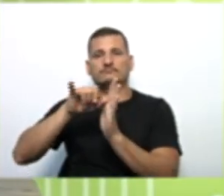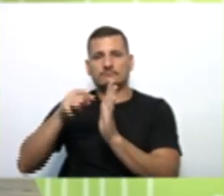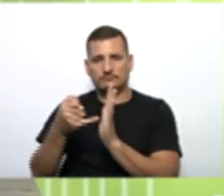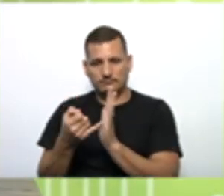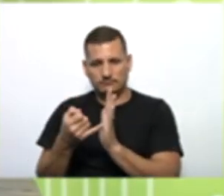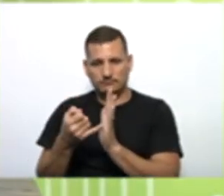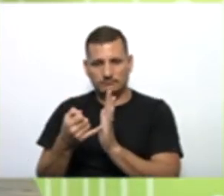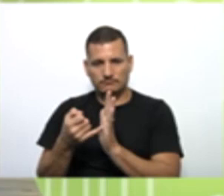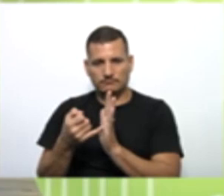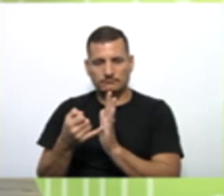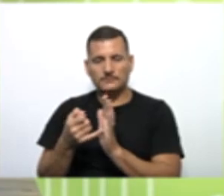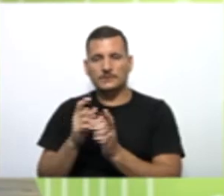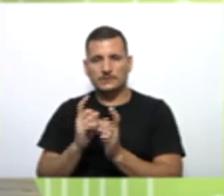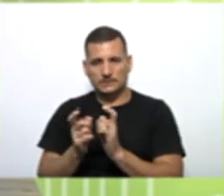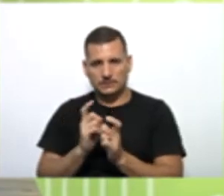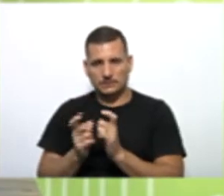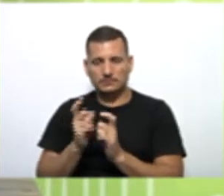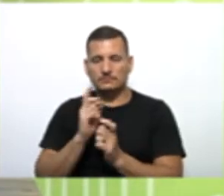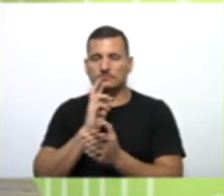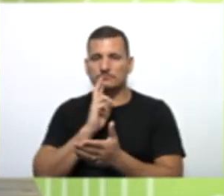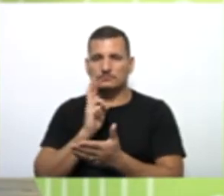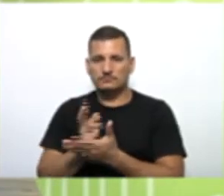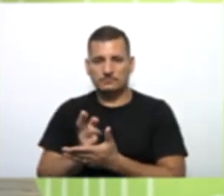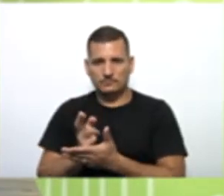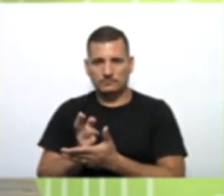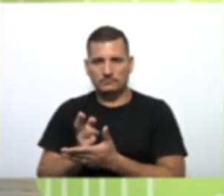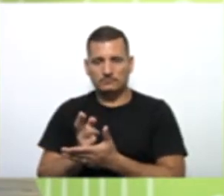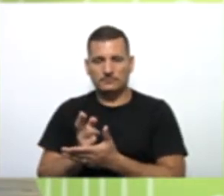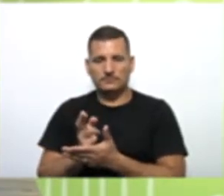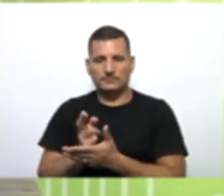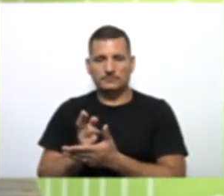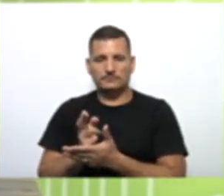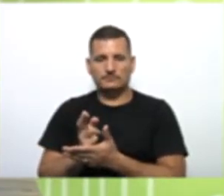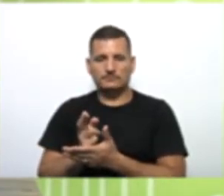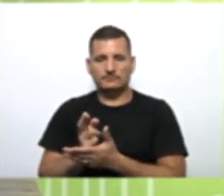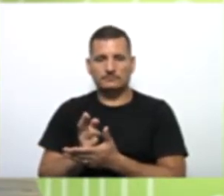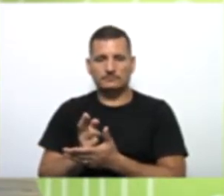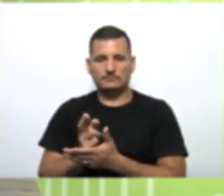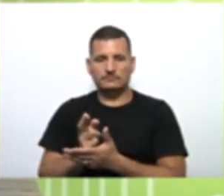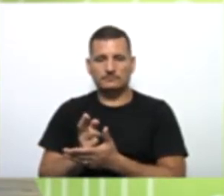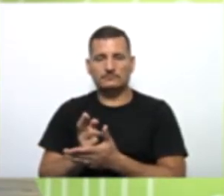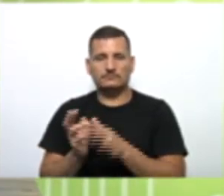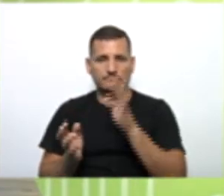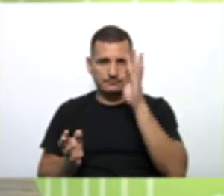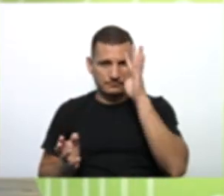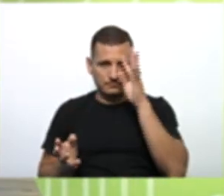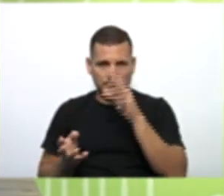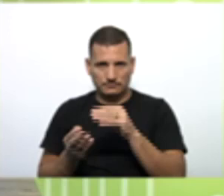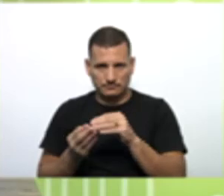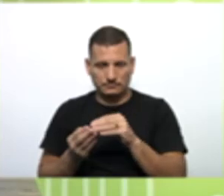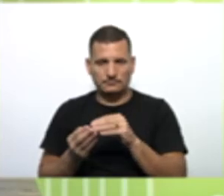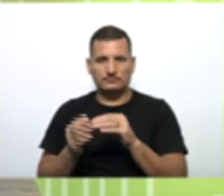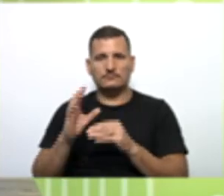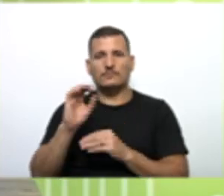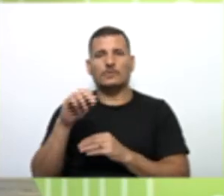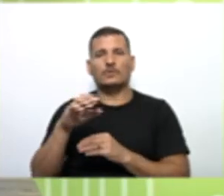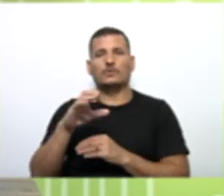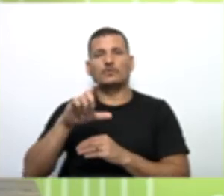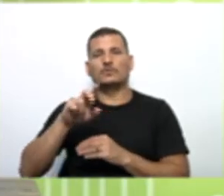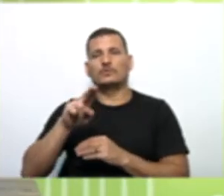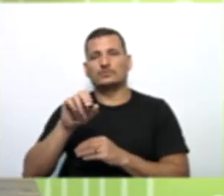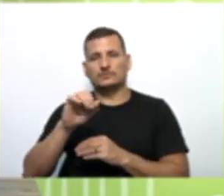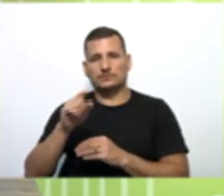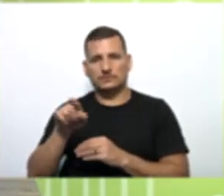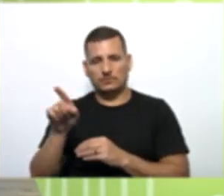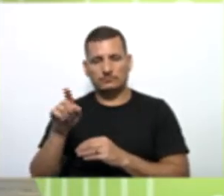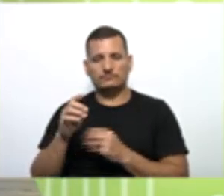justificativa, discussão dos resultados, que é a apresentação do resultado da sua pesquisa, e as considerações, as conclusões. Quer dizer, como